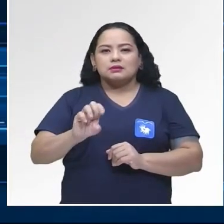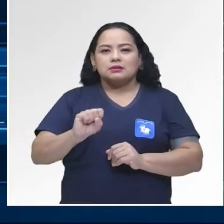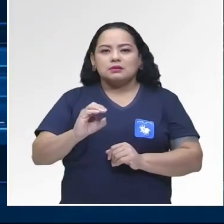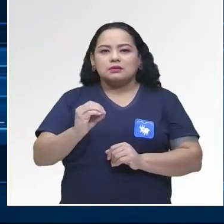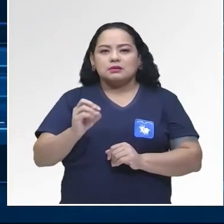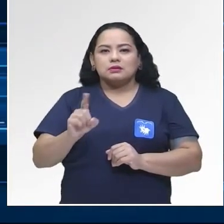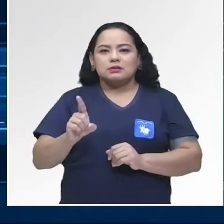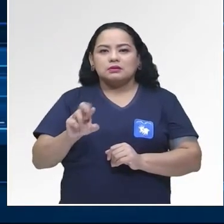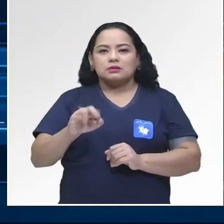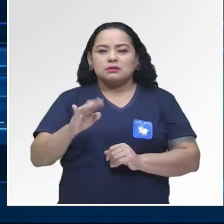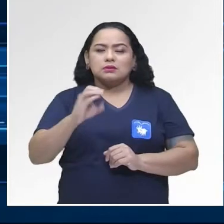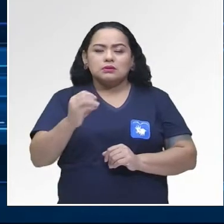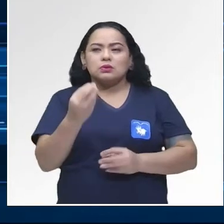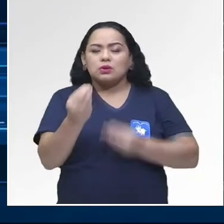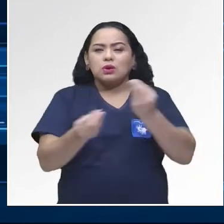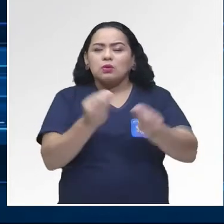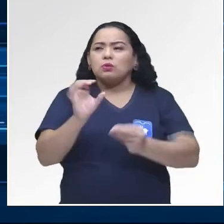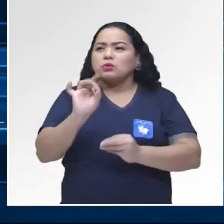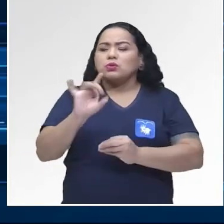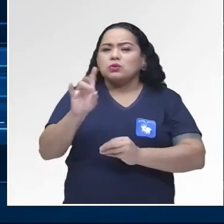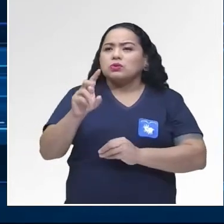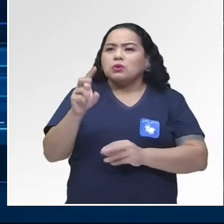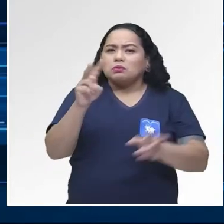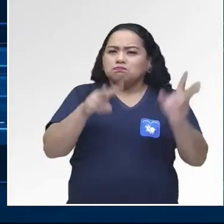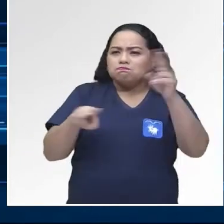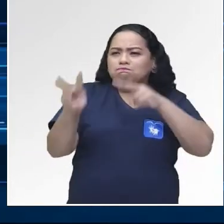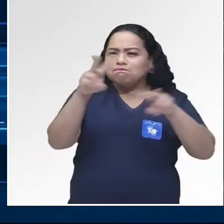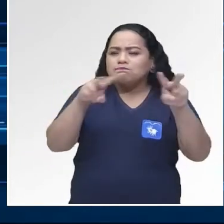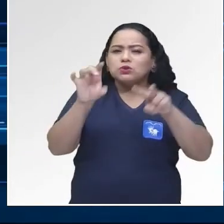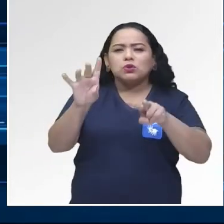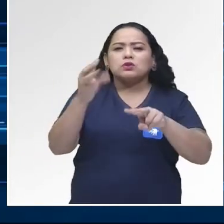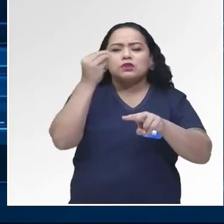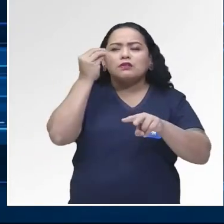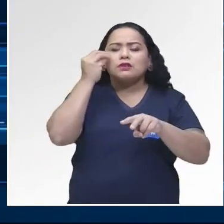uma aparência daquilo que eu estou vendo,